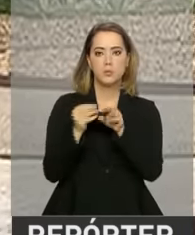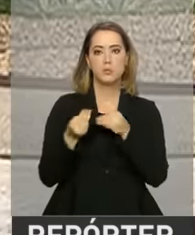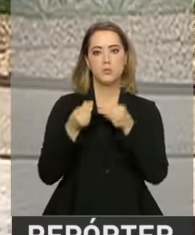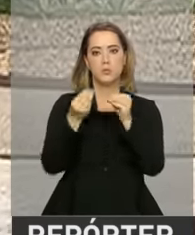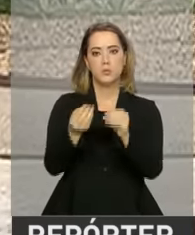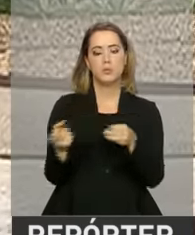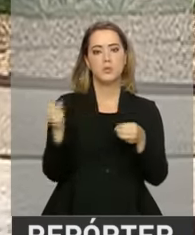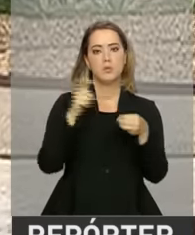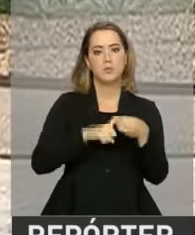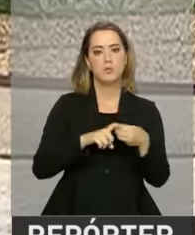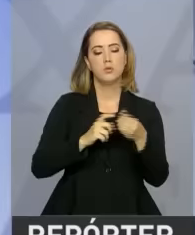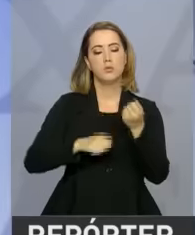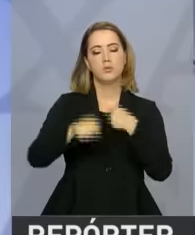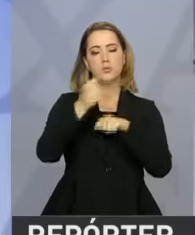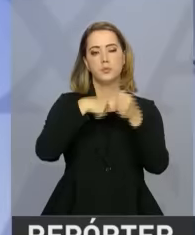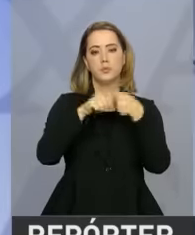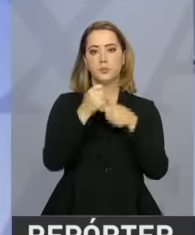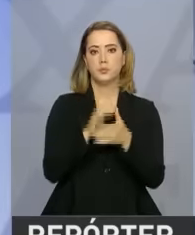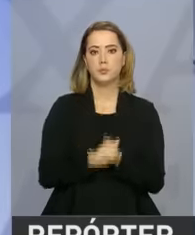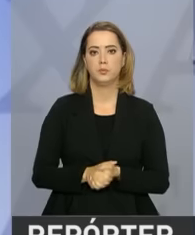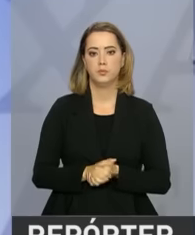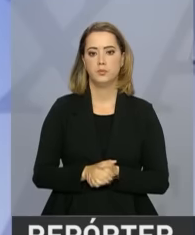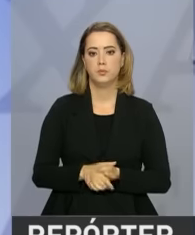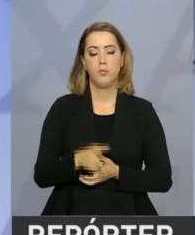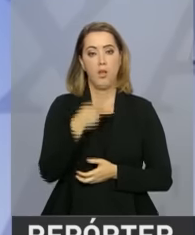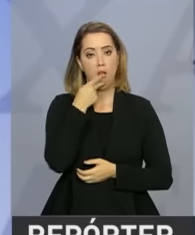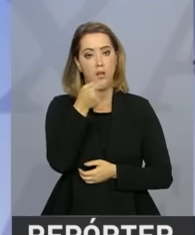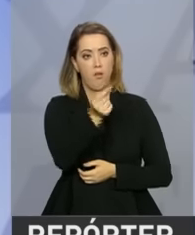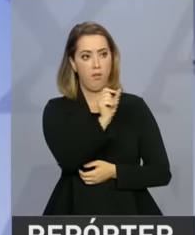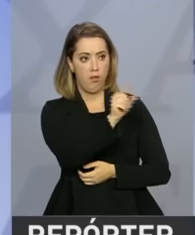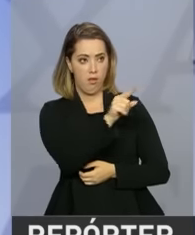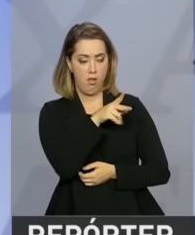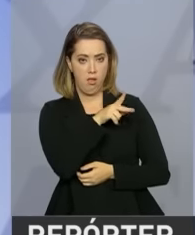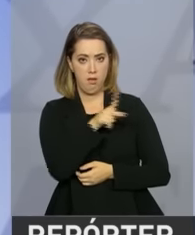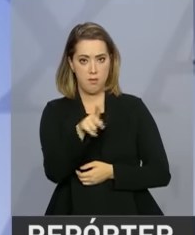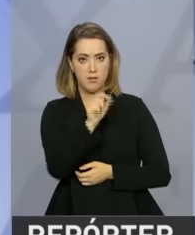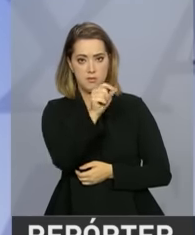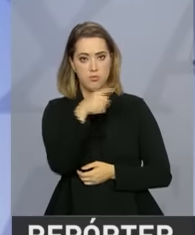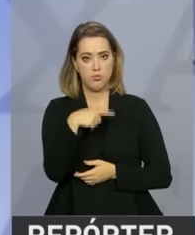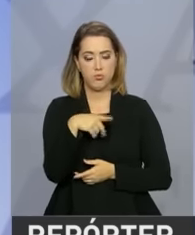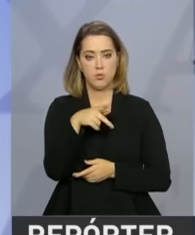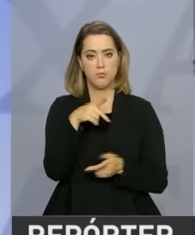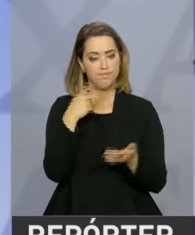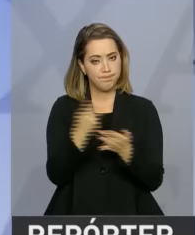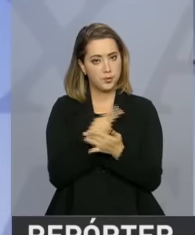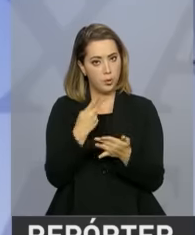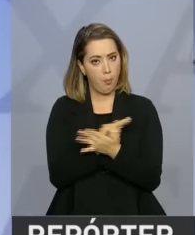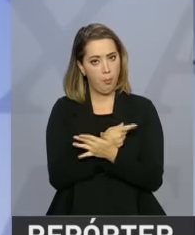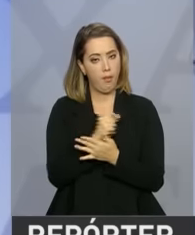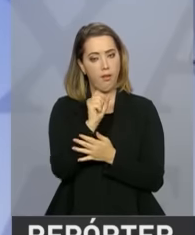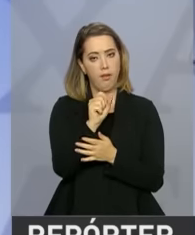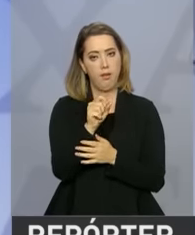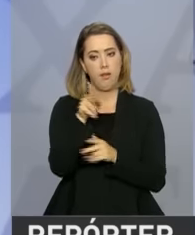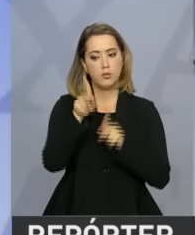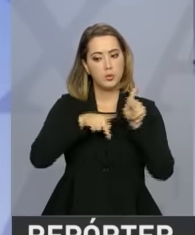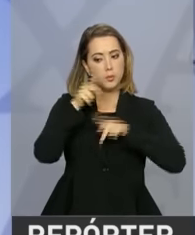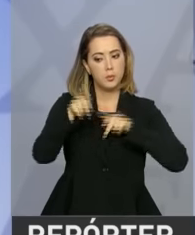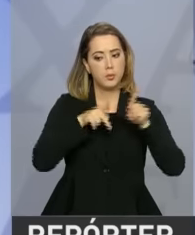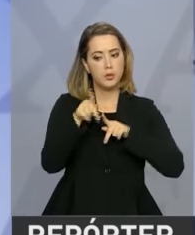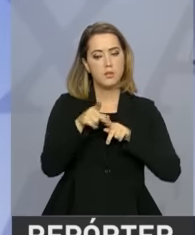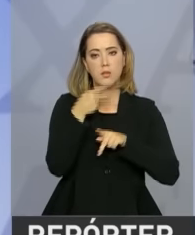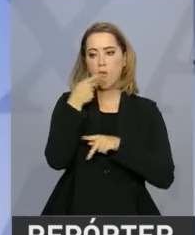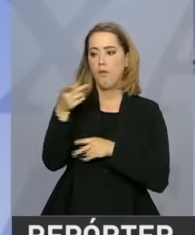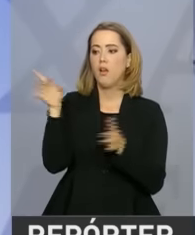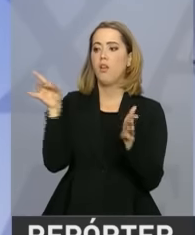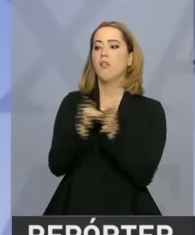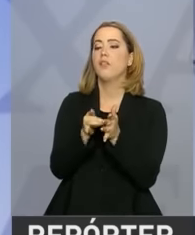a retomada do crescimento. Alguns me dizem, Temer, mas você vai ficar muito impopular, dizendo todas as verdades. Eu digo, eu não estou preocupado